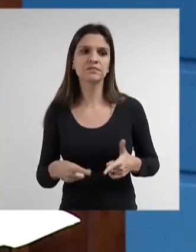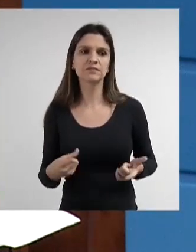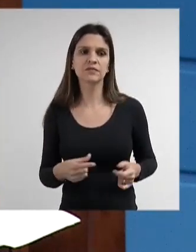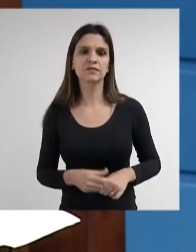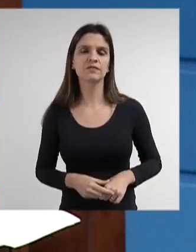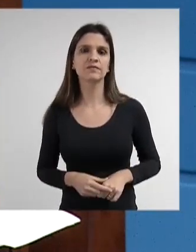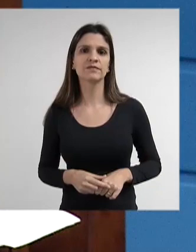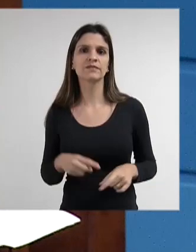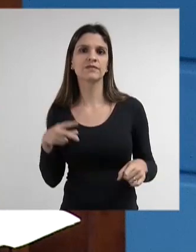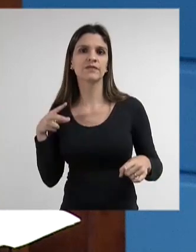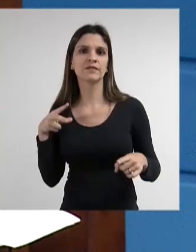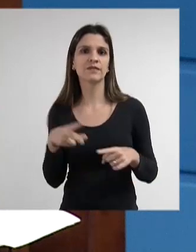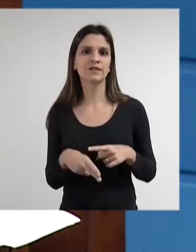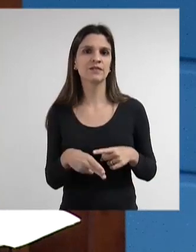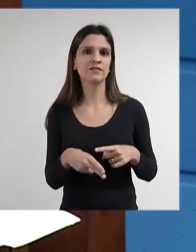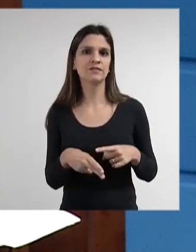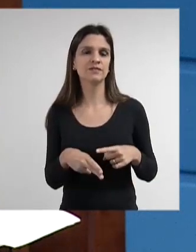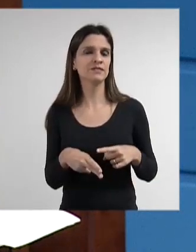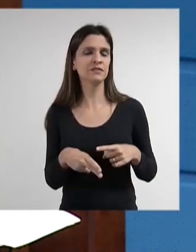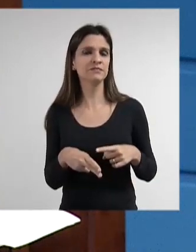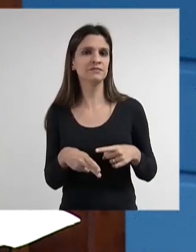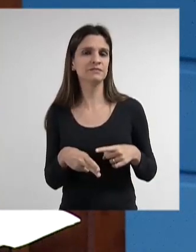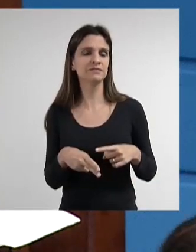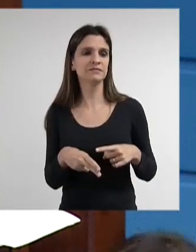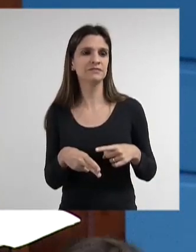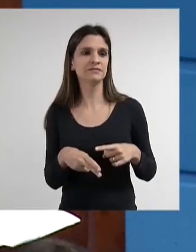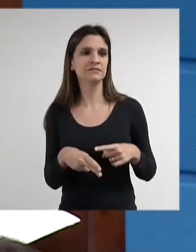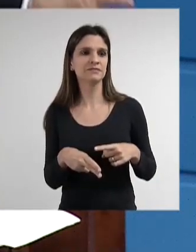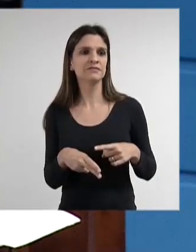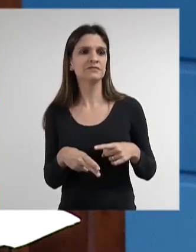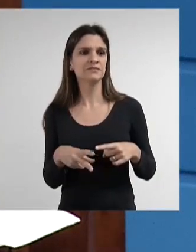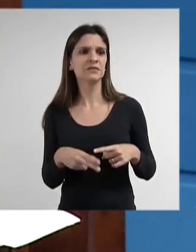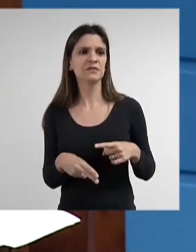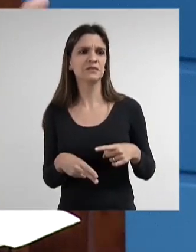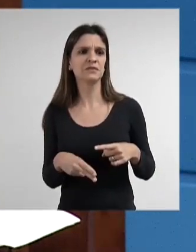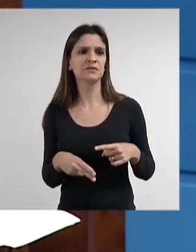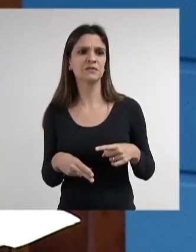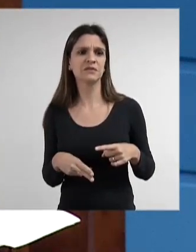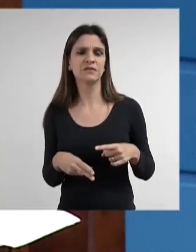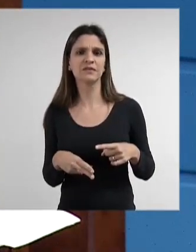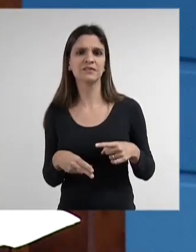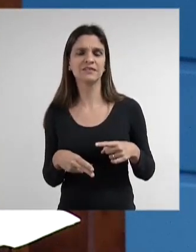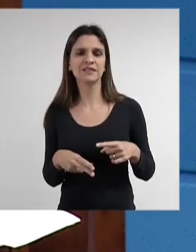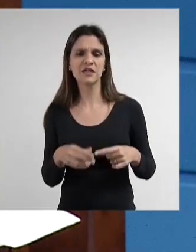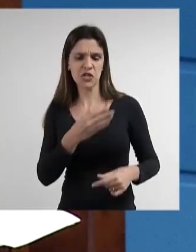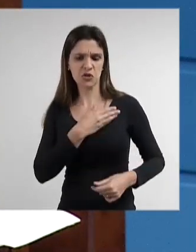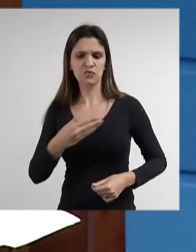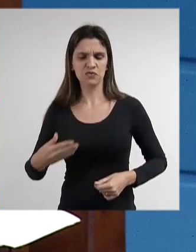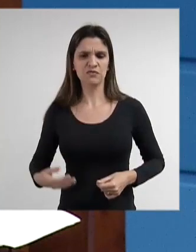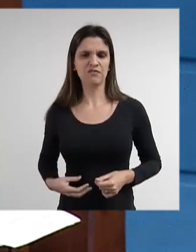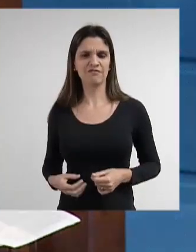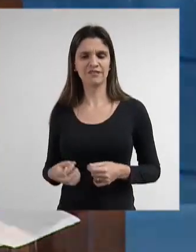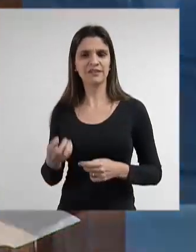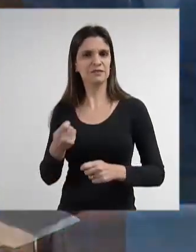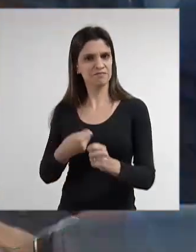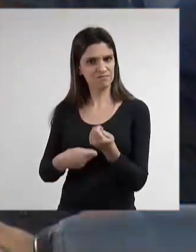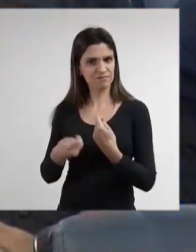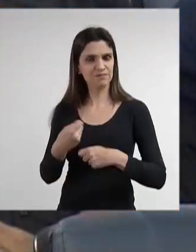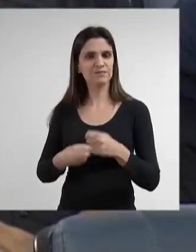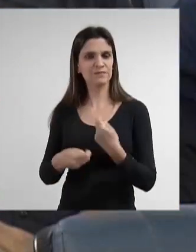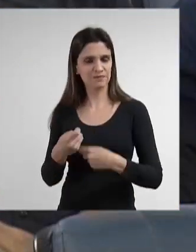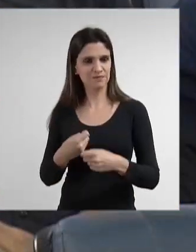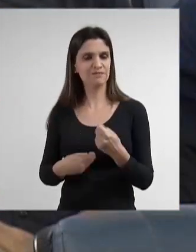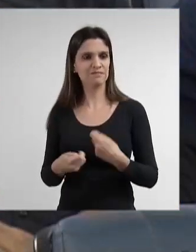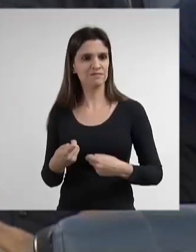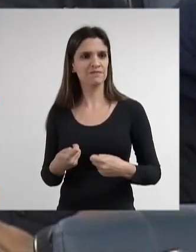é por conta da necessidade do governo de economizar? Se